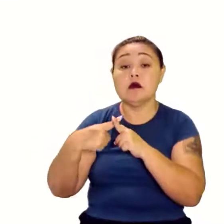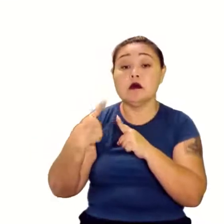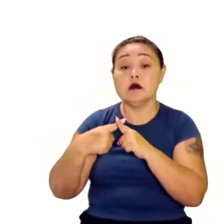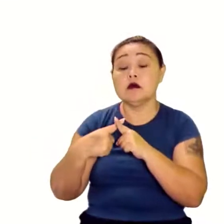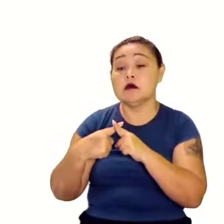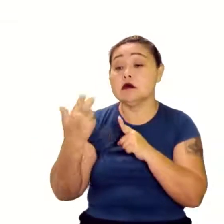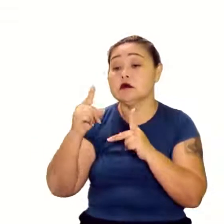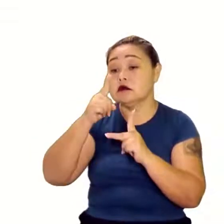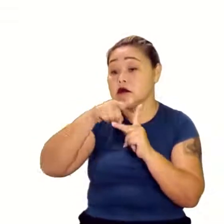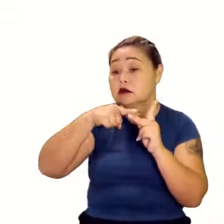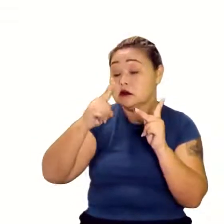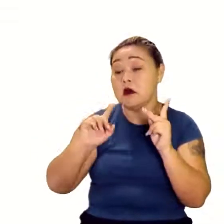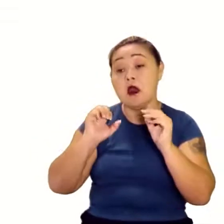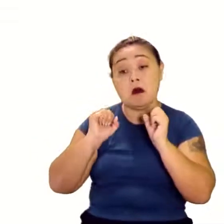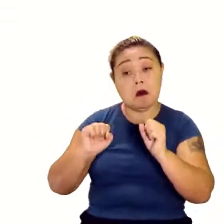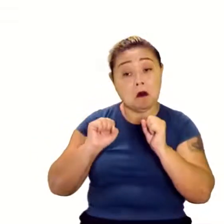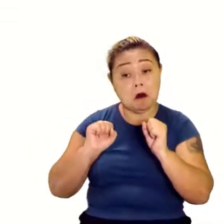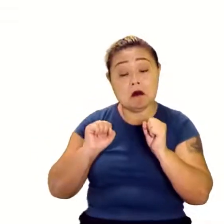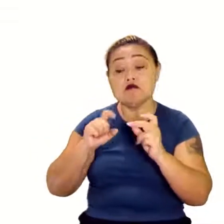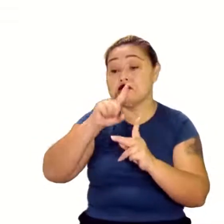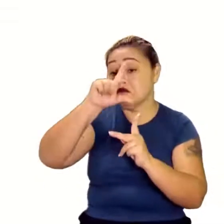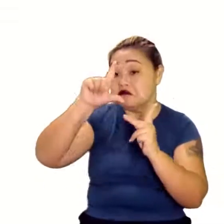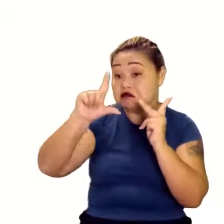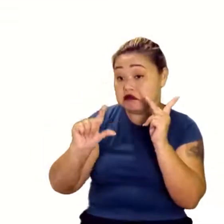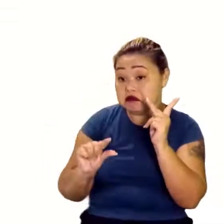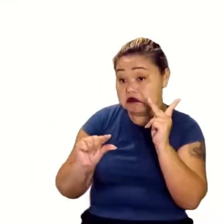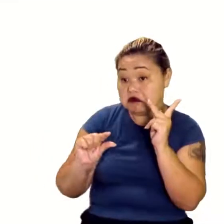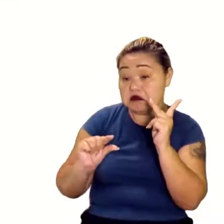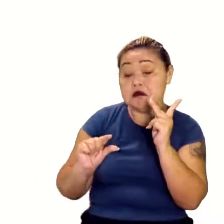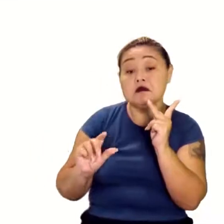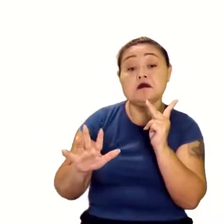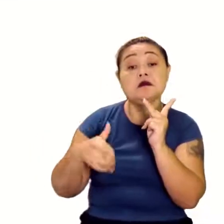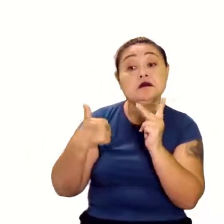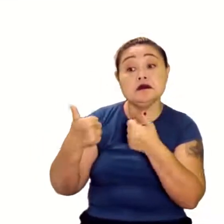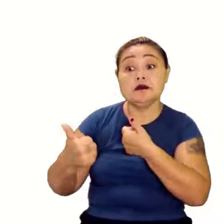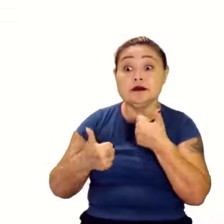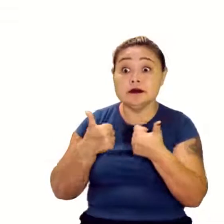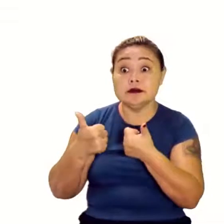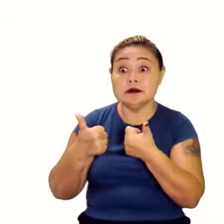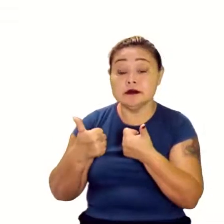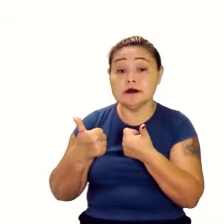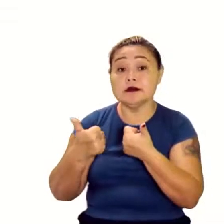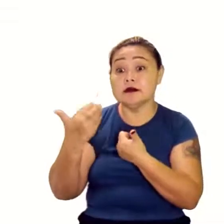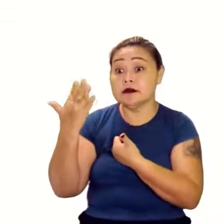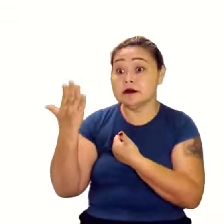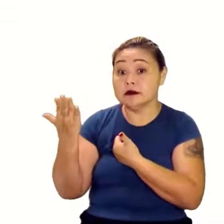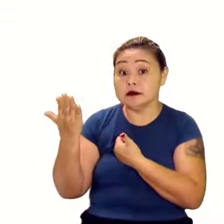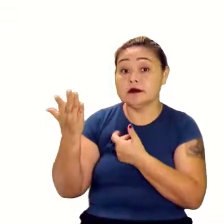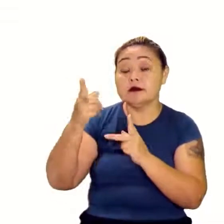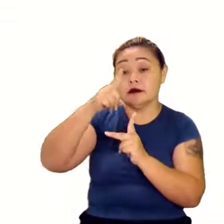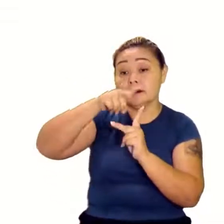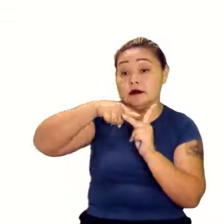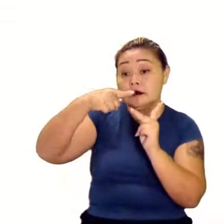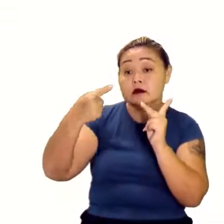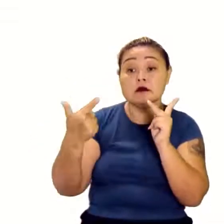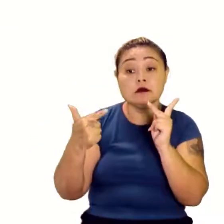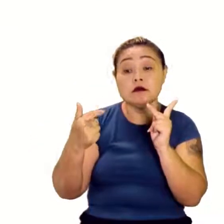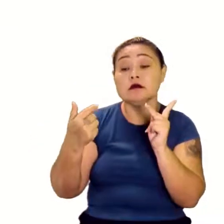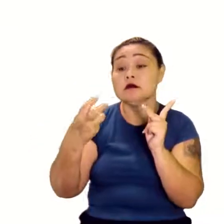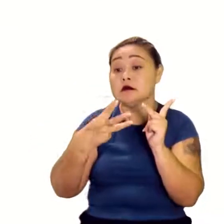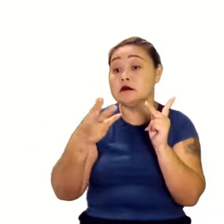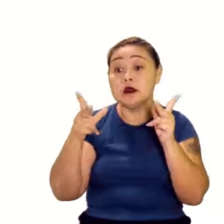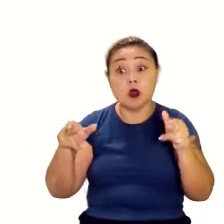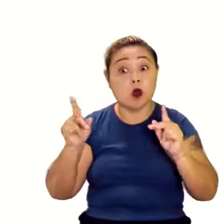uma raiz, mas eu posso chegar numa simplificação. Beleza. Aparentemente, os dois radicais acima não